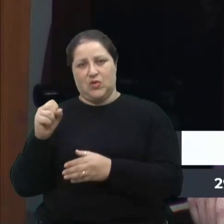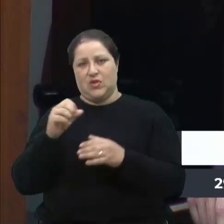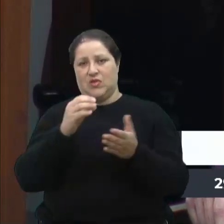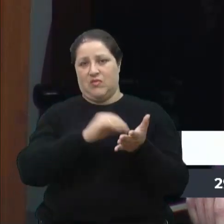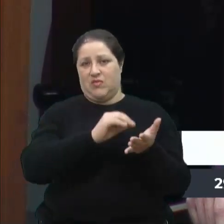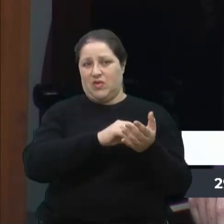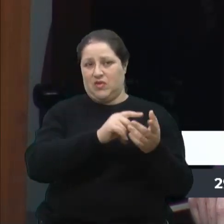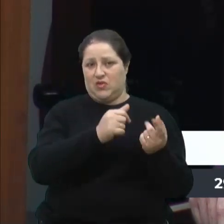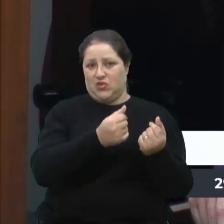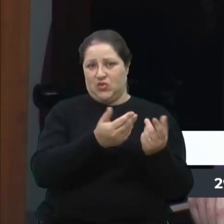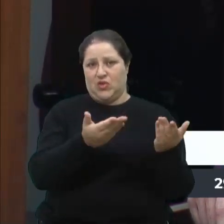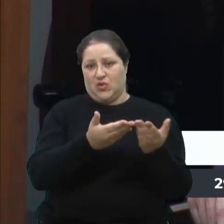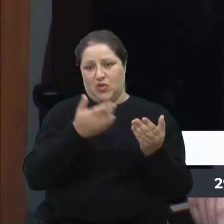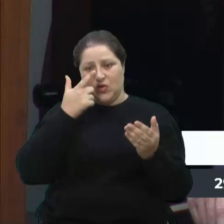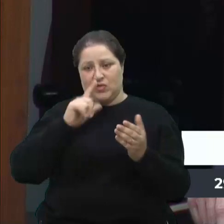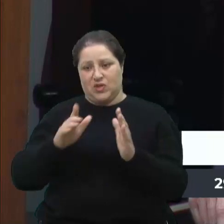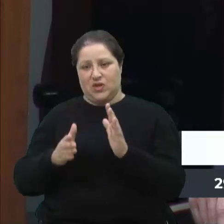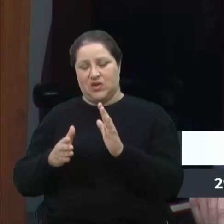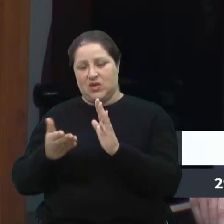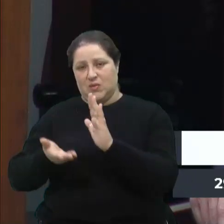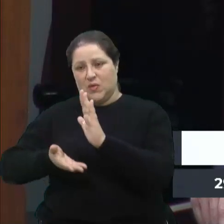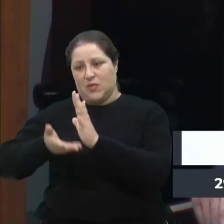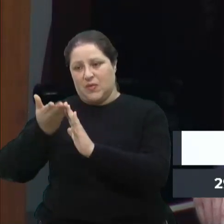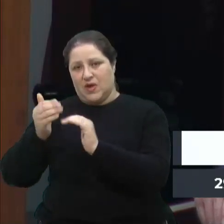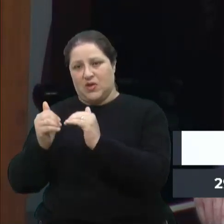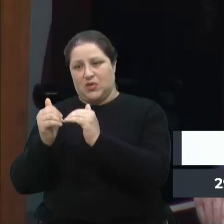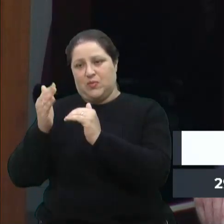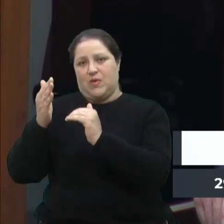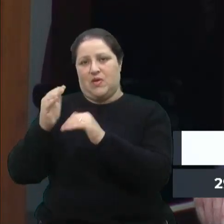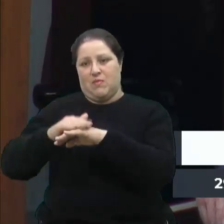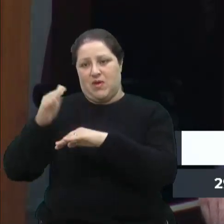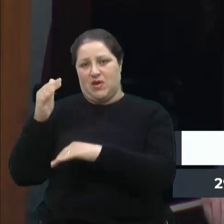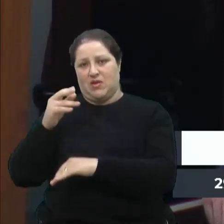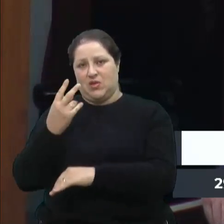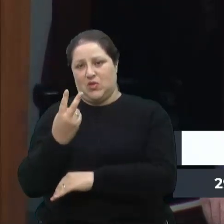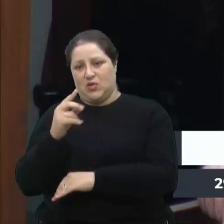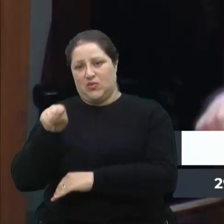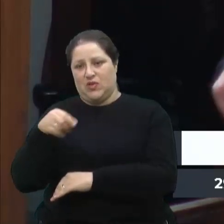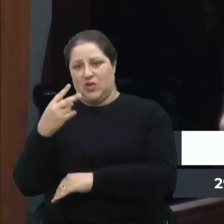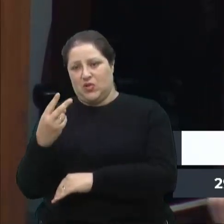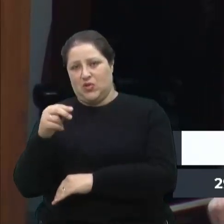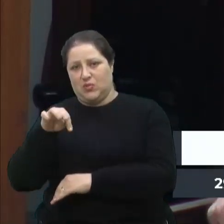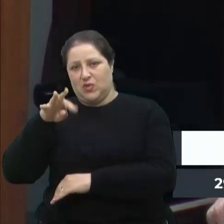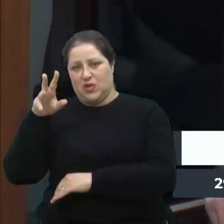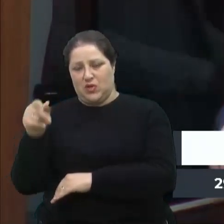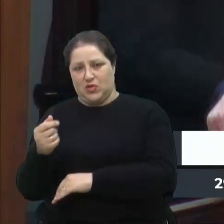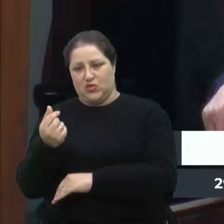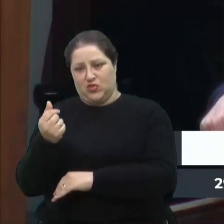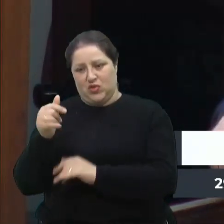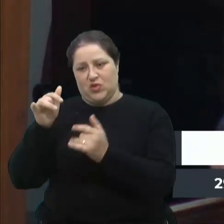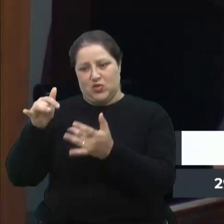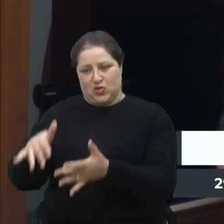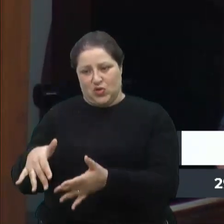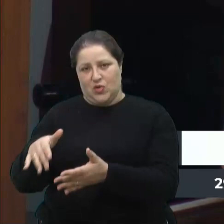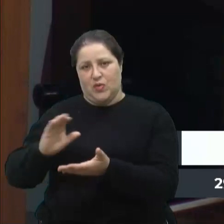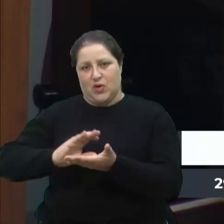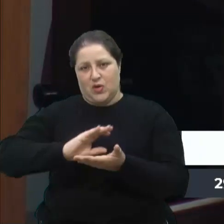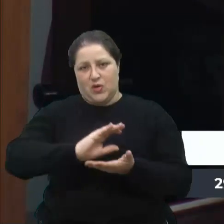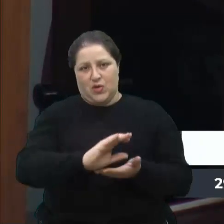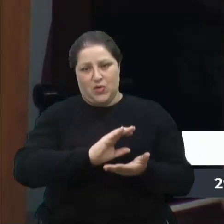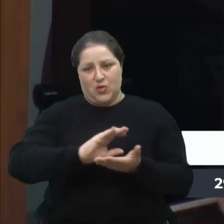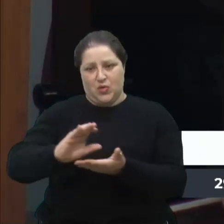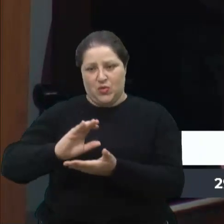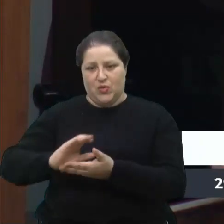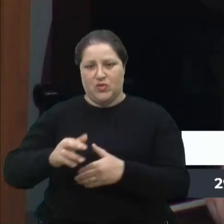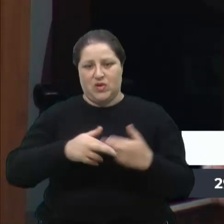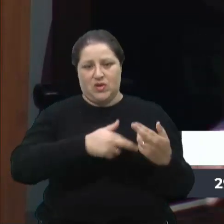dar um superávit de 2,2 bilhões. Superávit. Isso aí é dinheiro que sobrou para ser aplicado nas